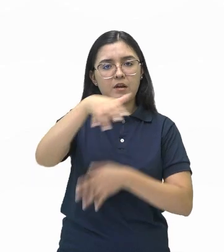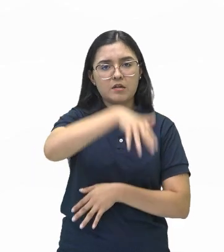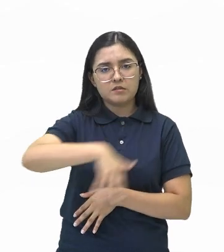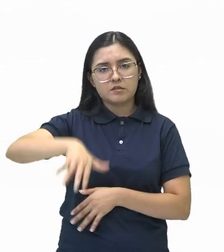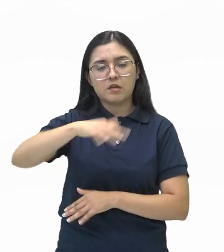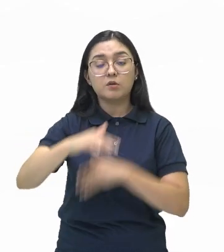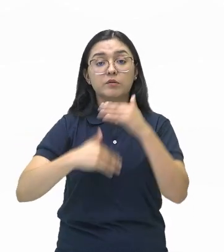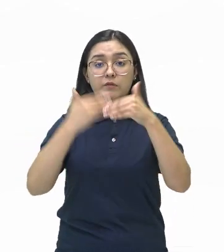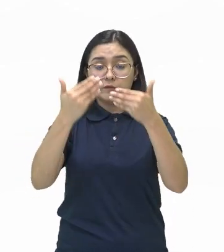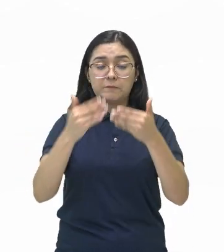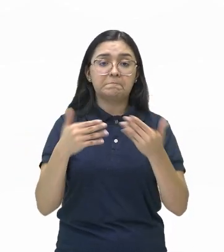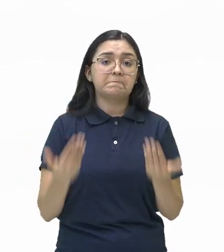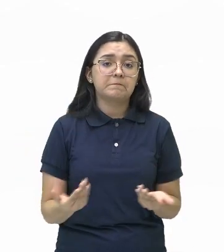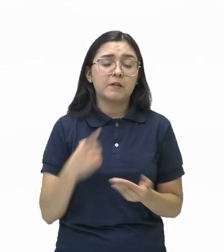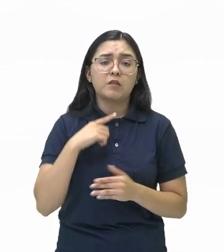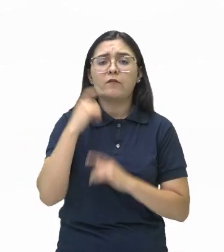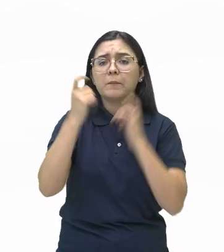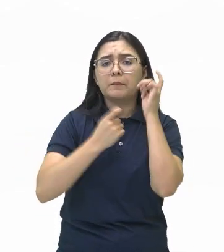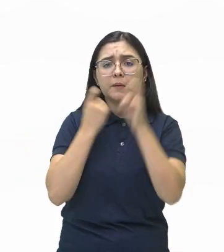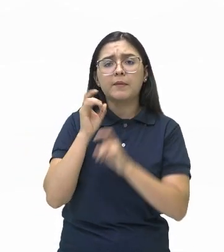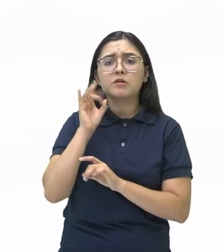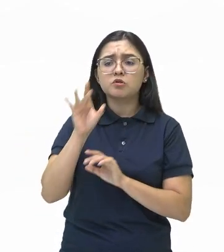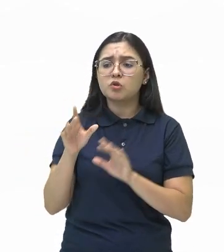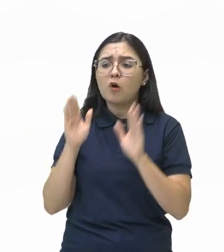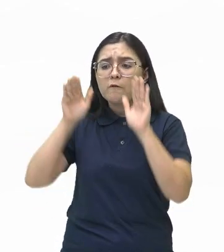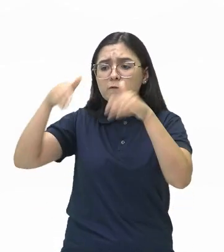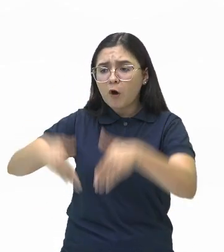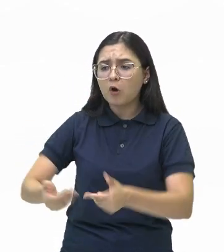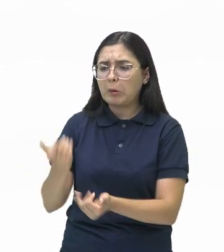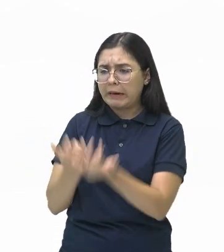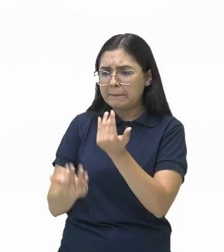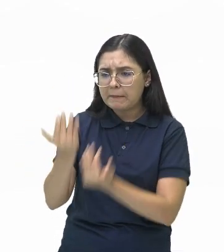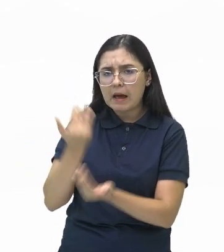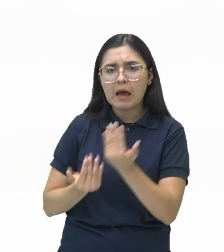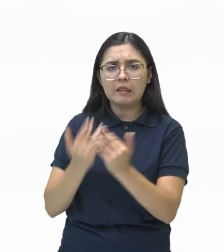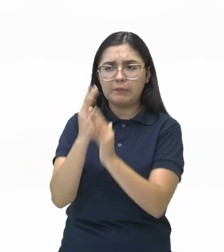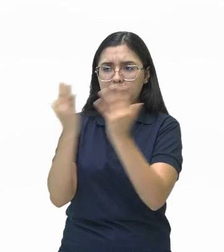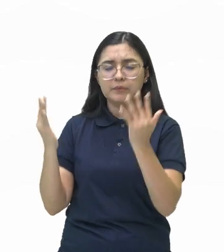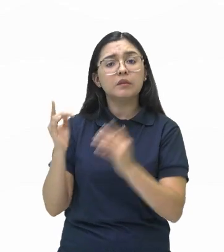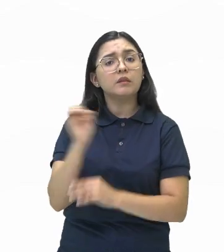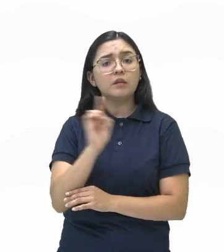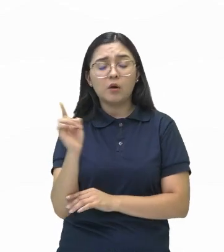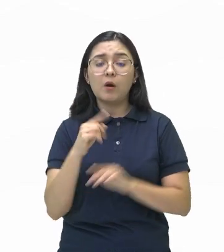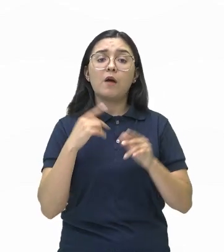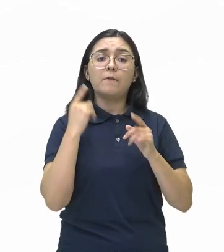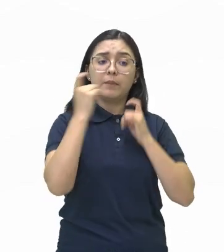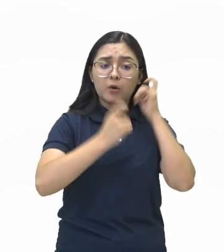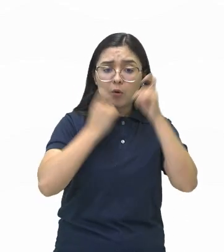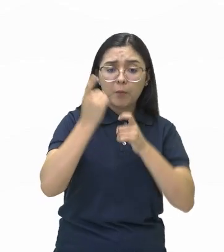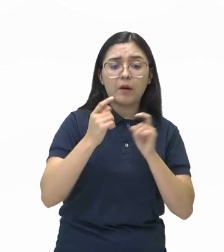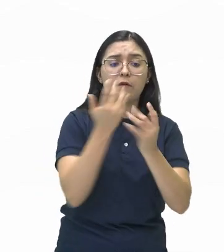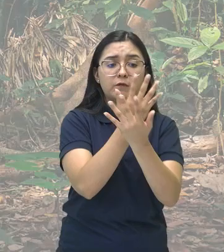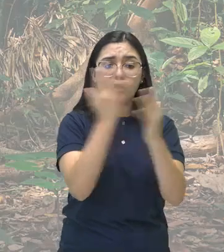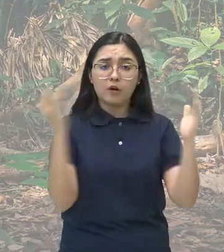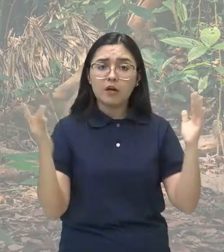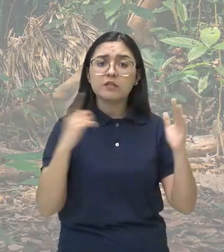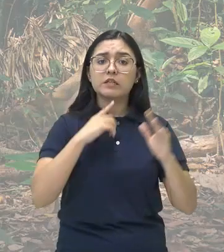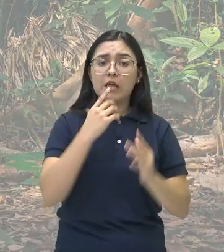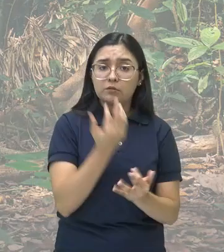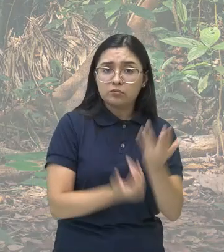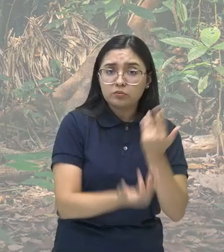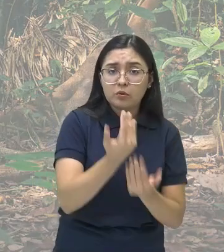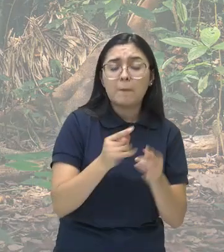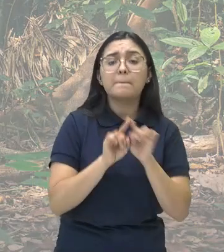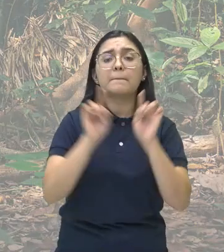desenvolvimento. Então, eu não vou me preocupar só com a queimada, não é? Mas eu vou me preocupar com a floresta que está sendo